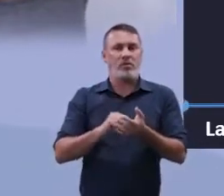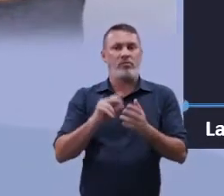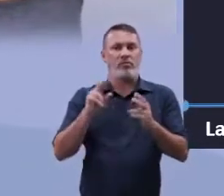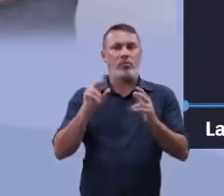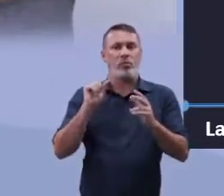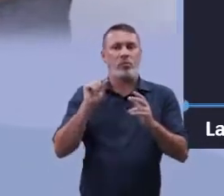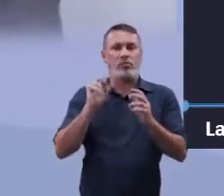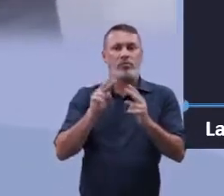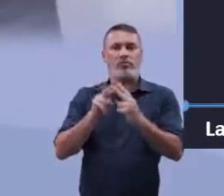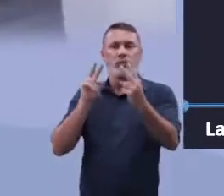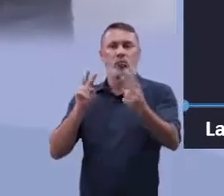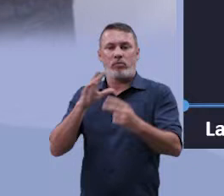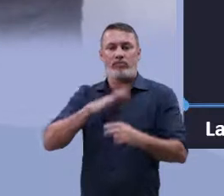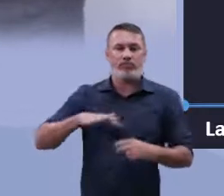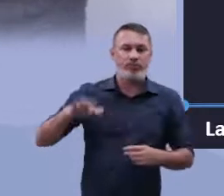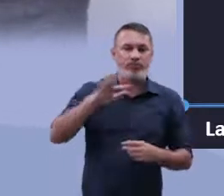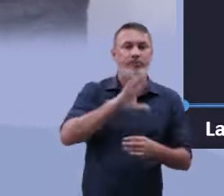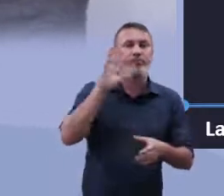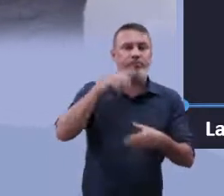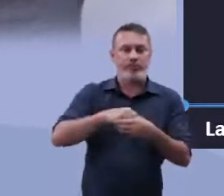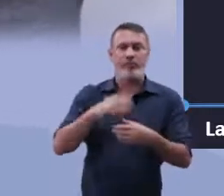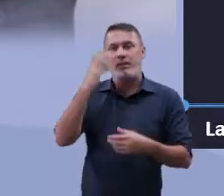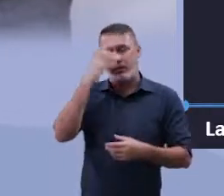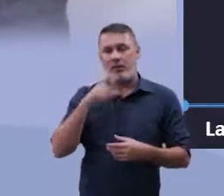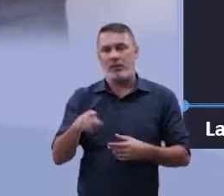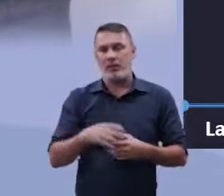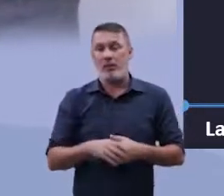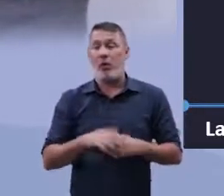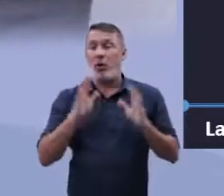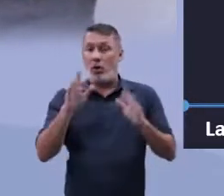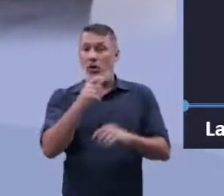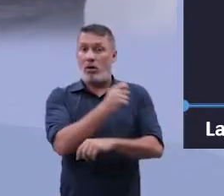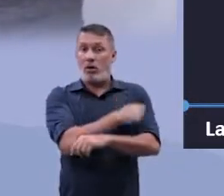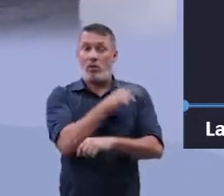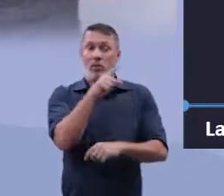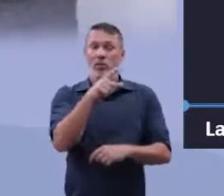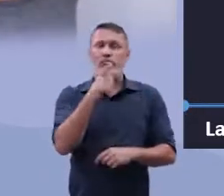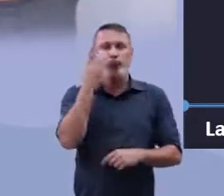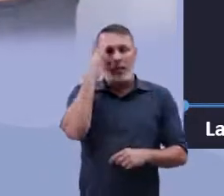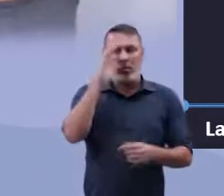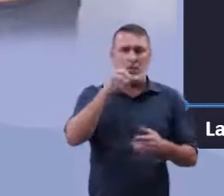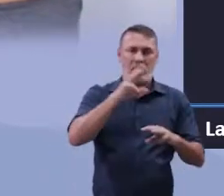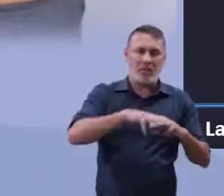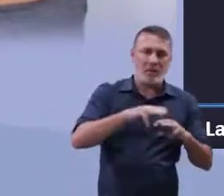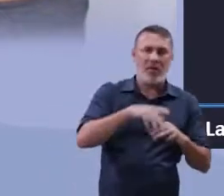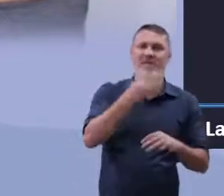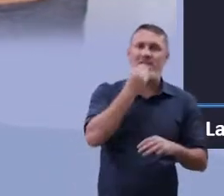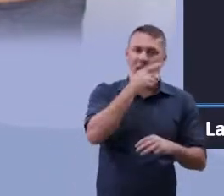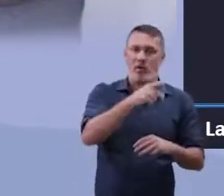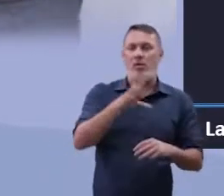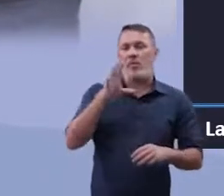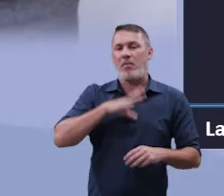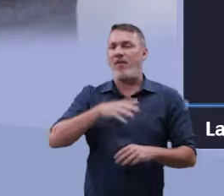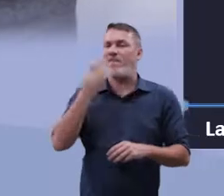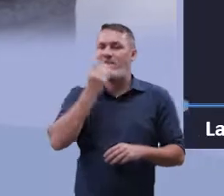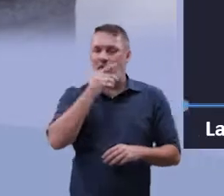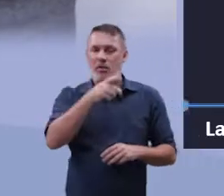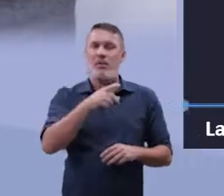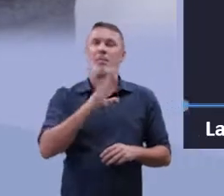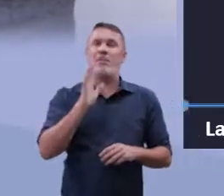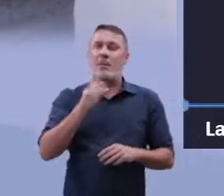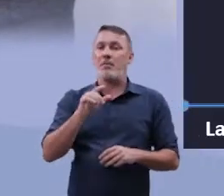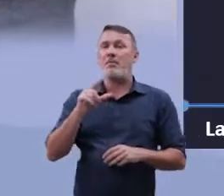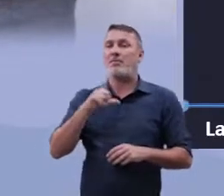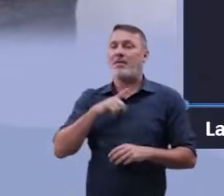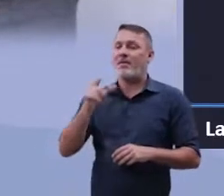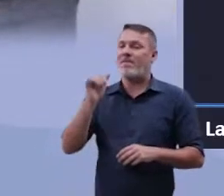adquirindo peso. Olha, fulano, você é fraco em matemática, você também é fraco em língua portuguesa, mas infelizmente há uma falha, você